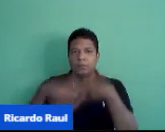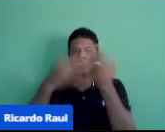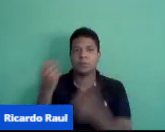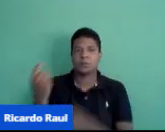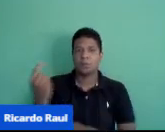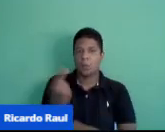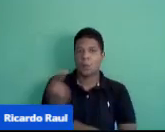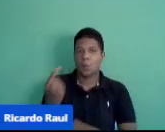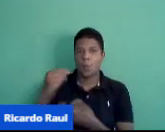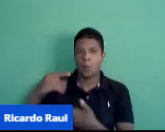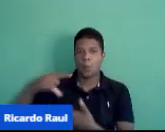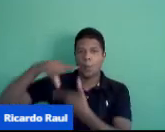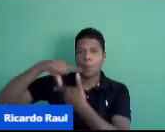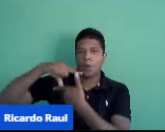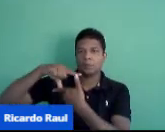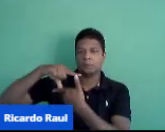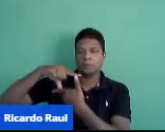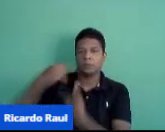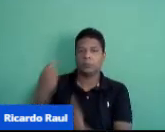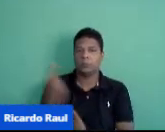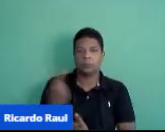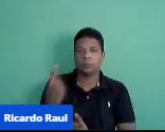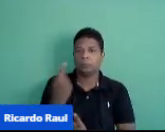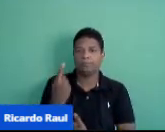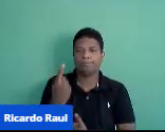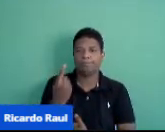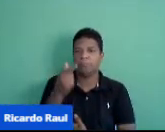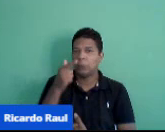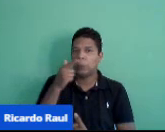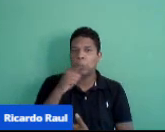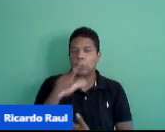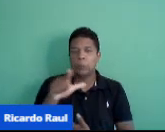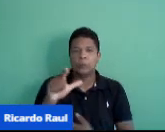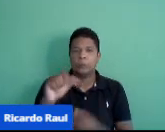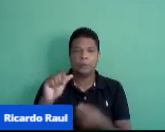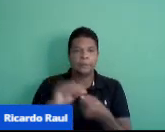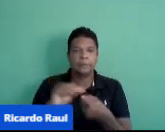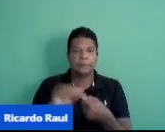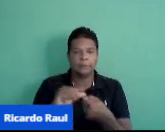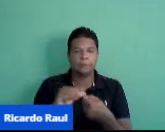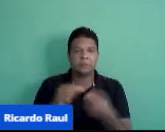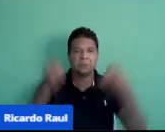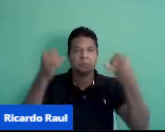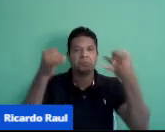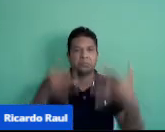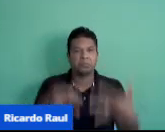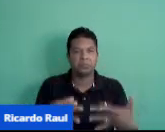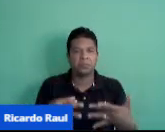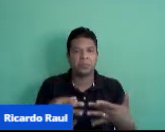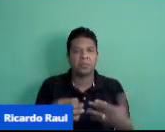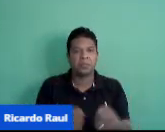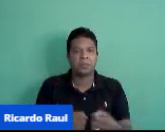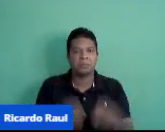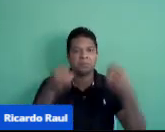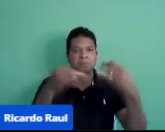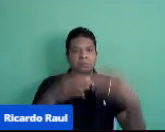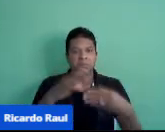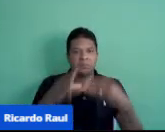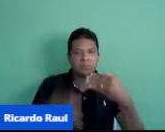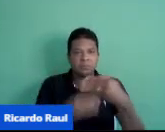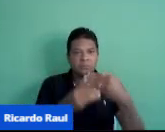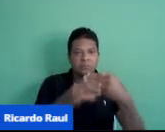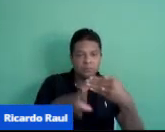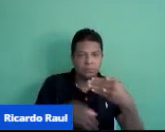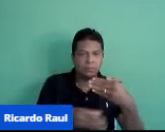para o aluno, ele não vai funcionar de uma maneira adequada, né? Então, eu vejo na fala de vocês que vocês sempre estão complementando, né? Ou,